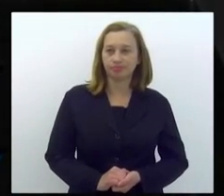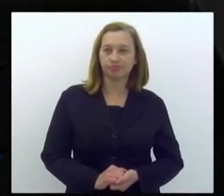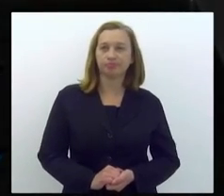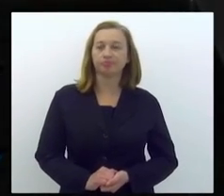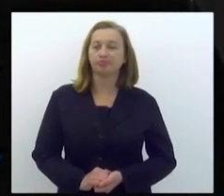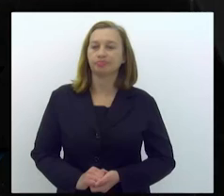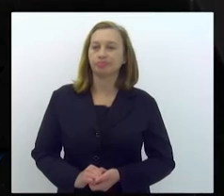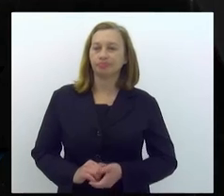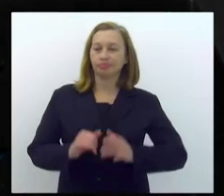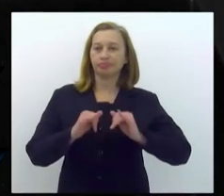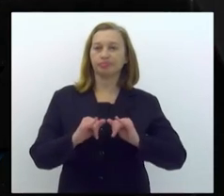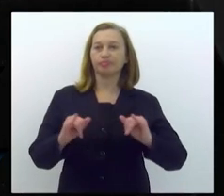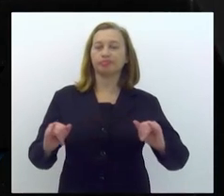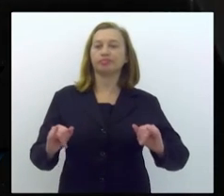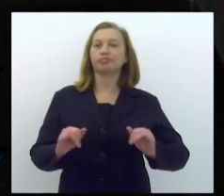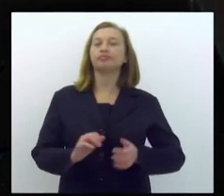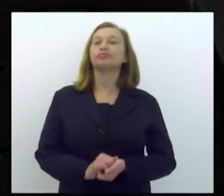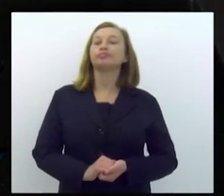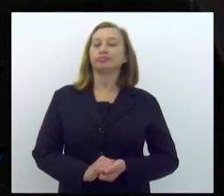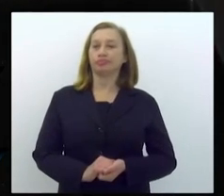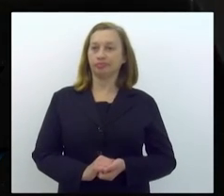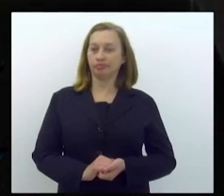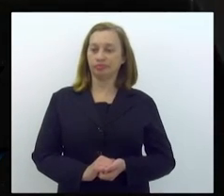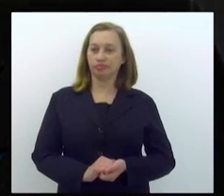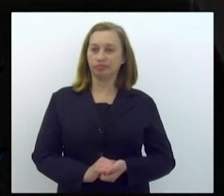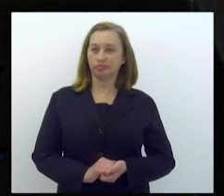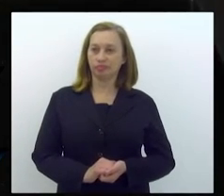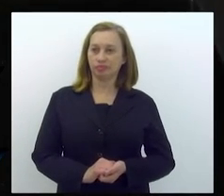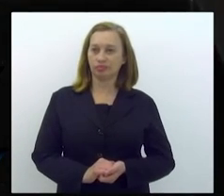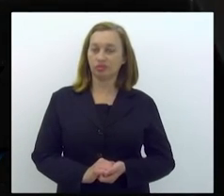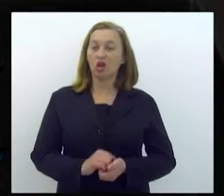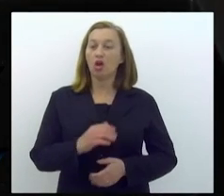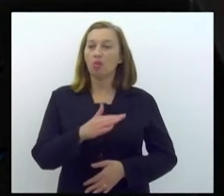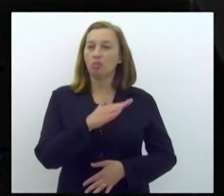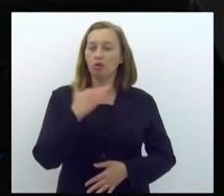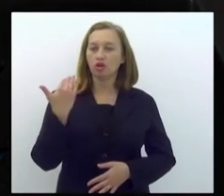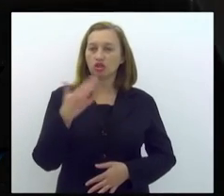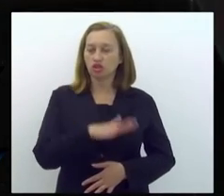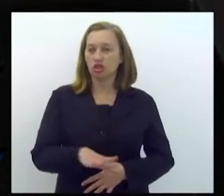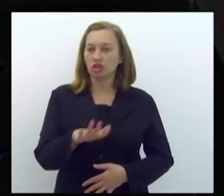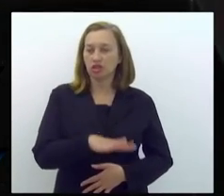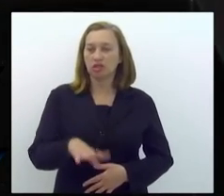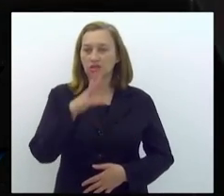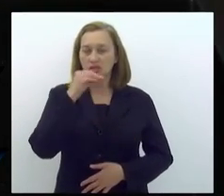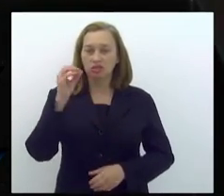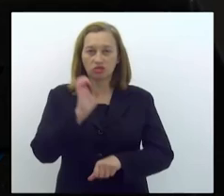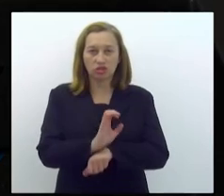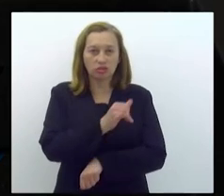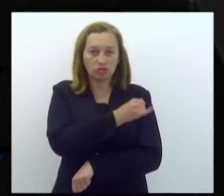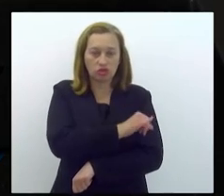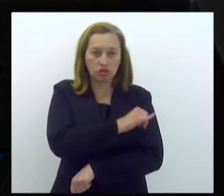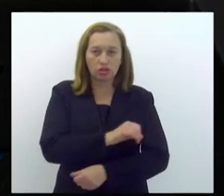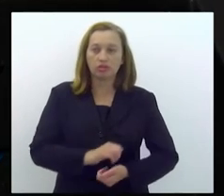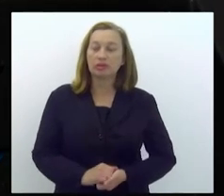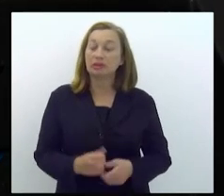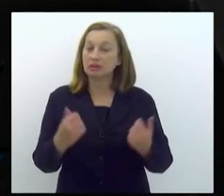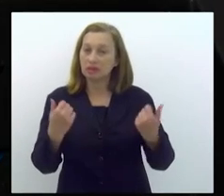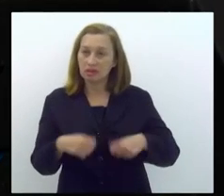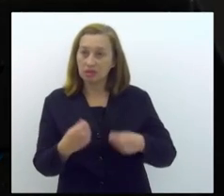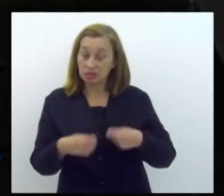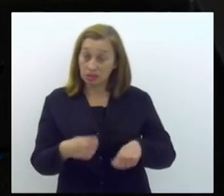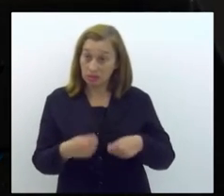a publicação da nota técnica acerca do homicídio de crianças e adolescentes do Estado do Rio de Janeiro e a necessidade de